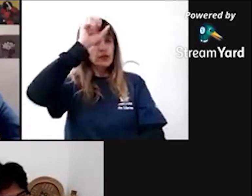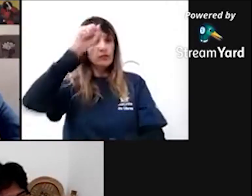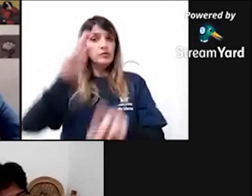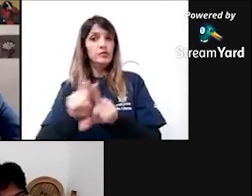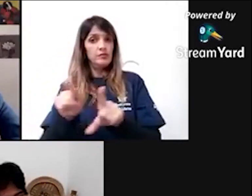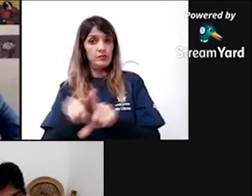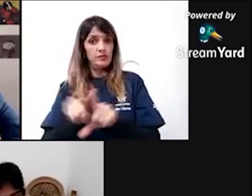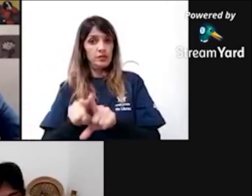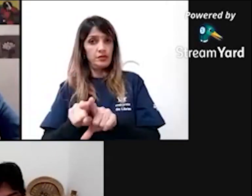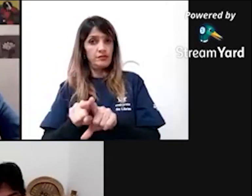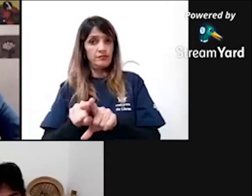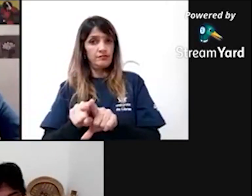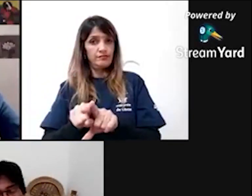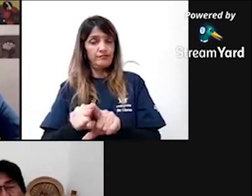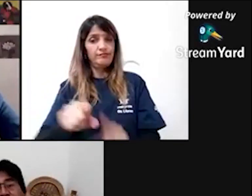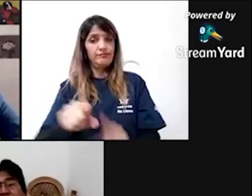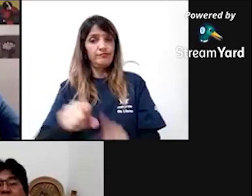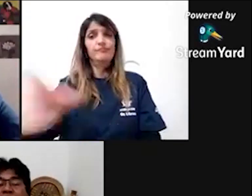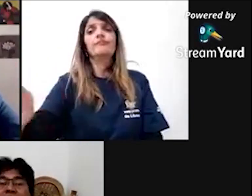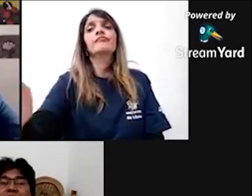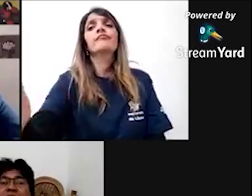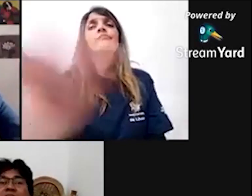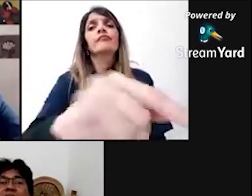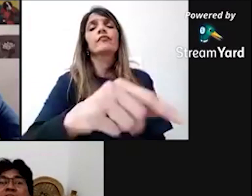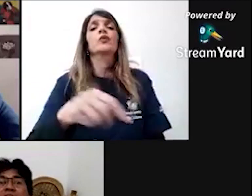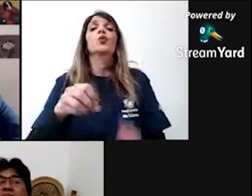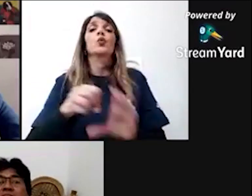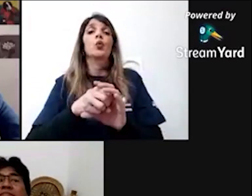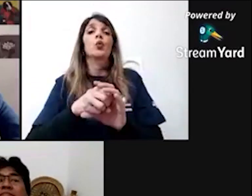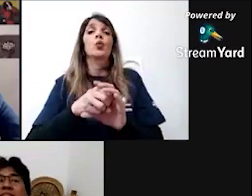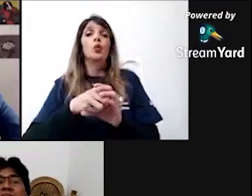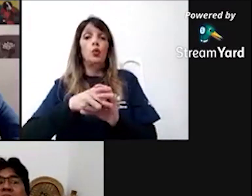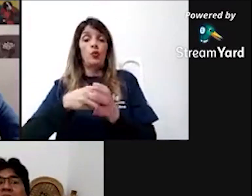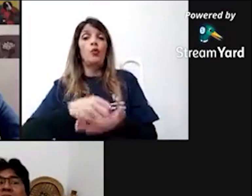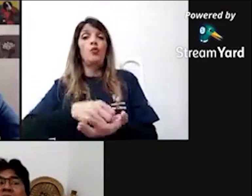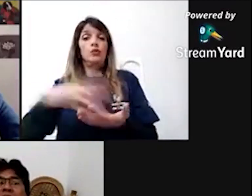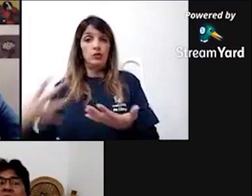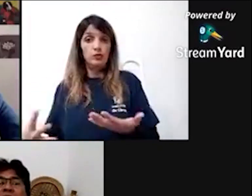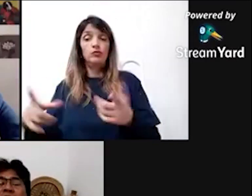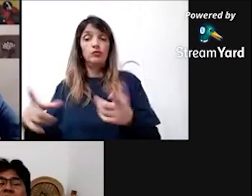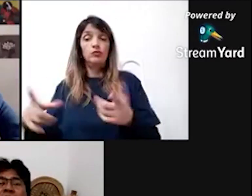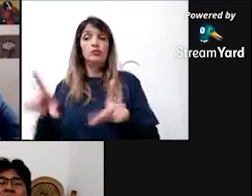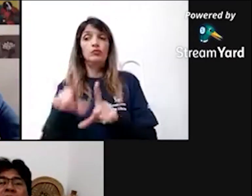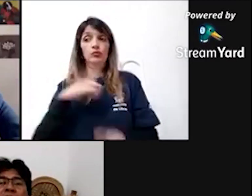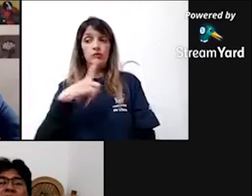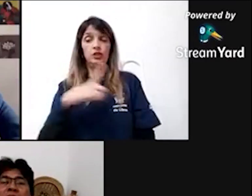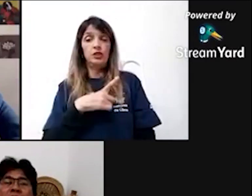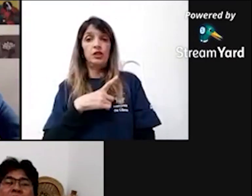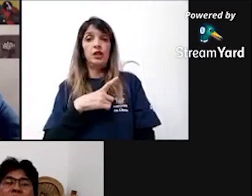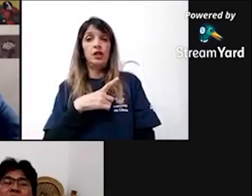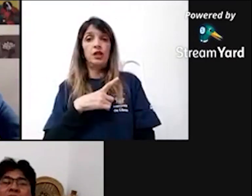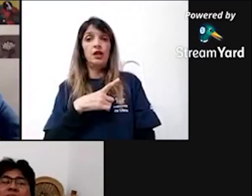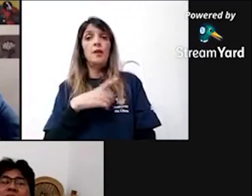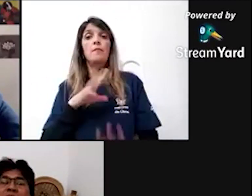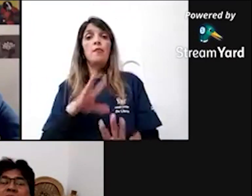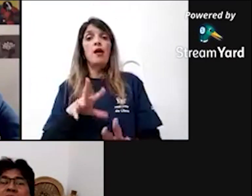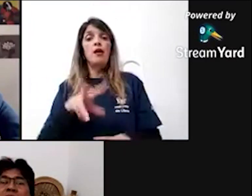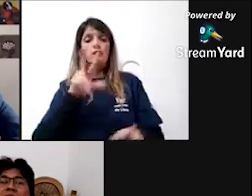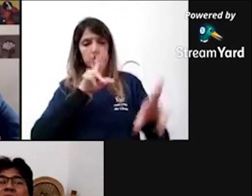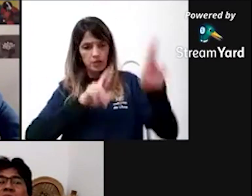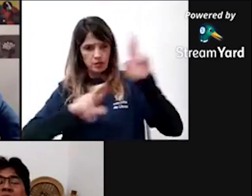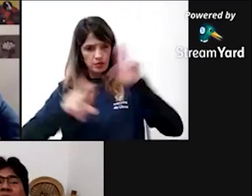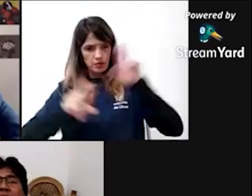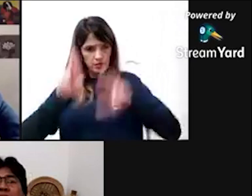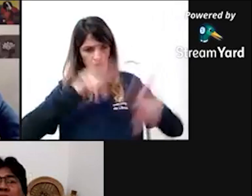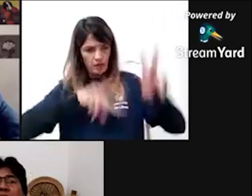né? Que passa pelo conteúdo, mas passa também por uma revisão da nossa própria compreensão de identidade